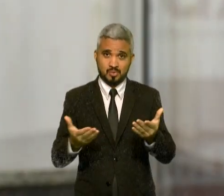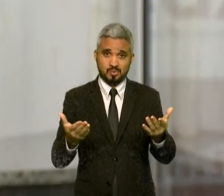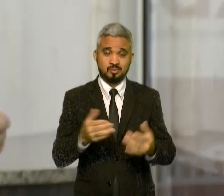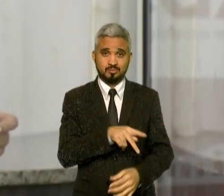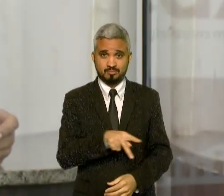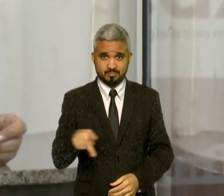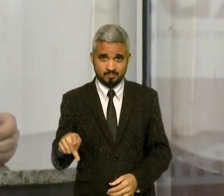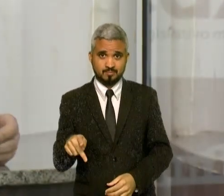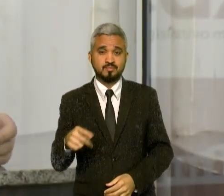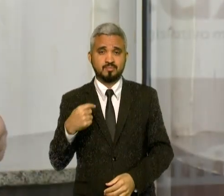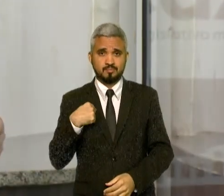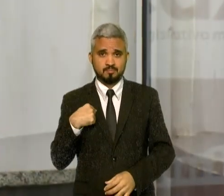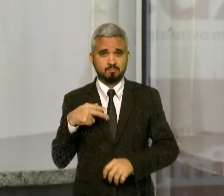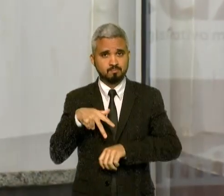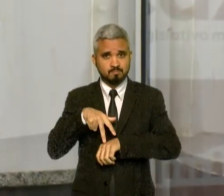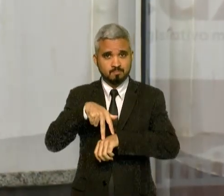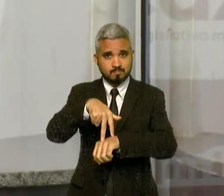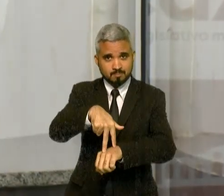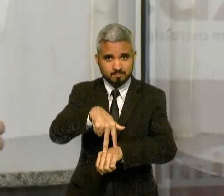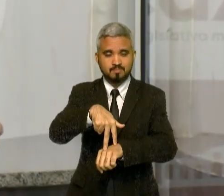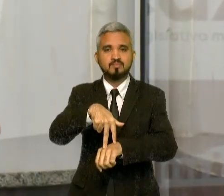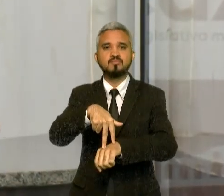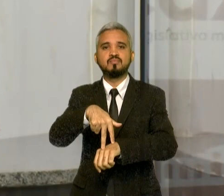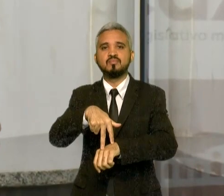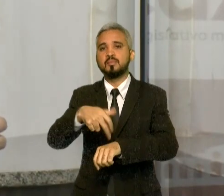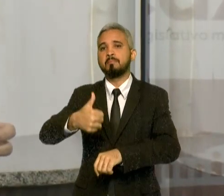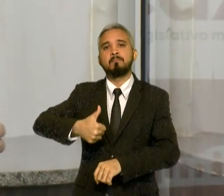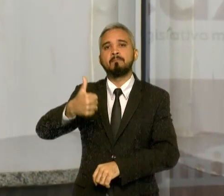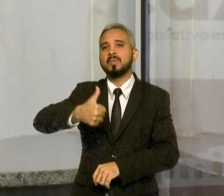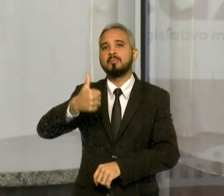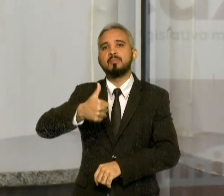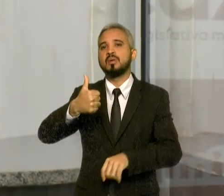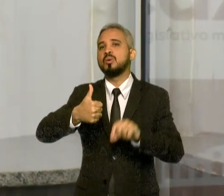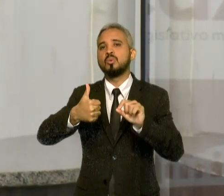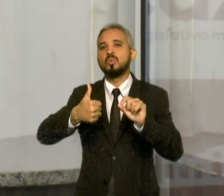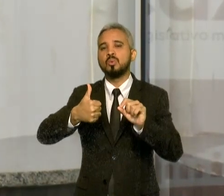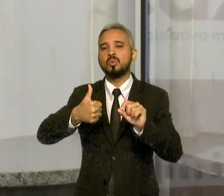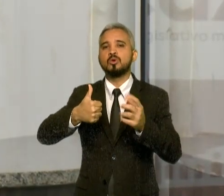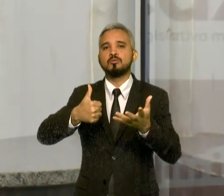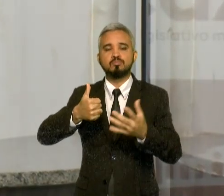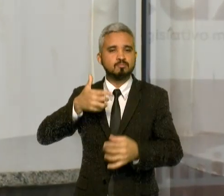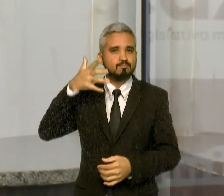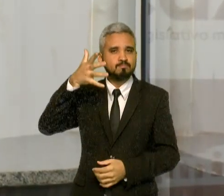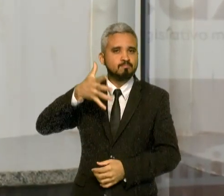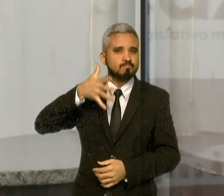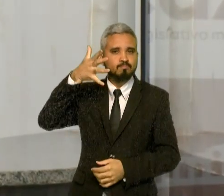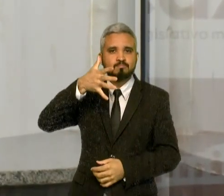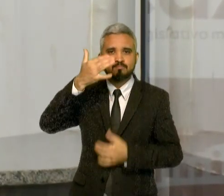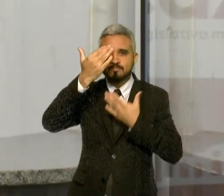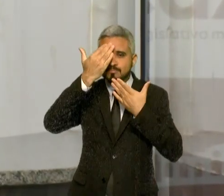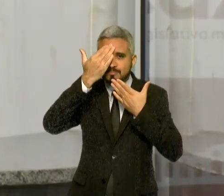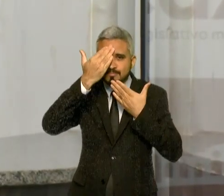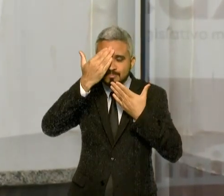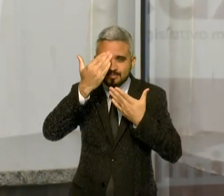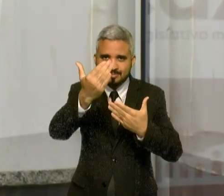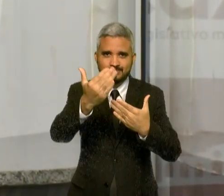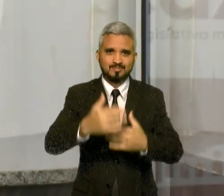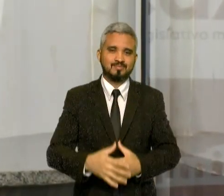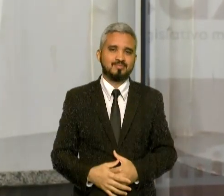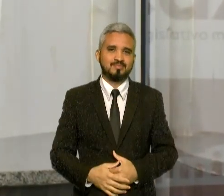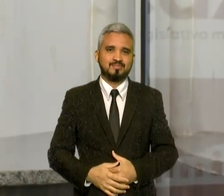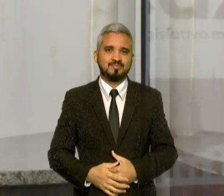tribuna para começar o meu pronunciamento de uma forma que não fosse agradecendo.